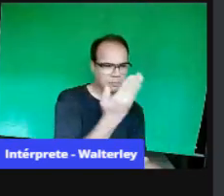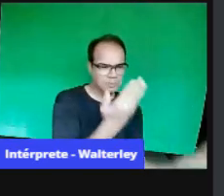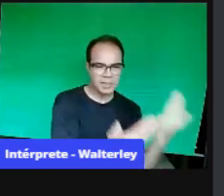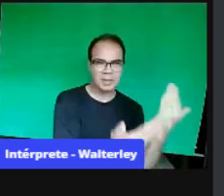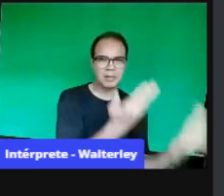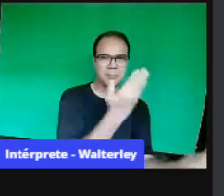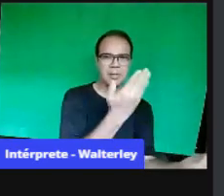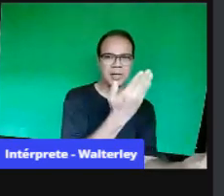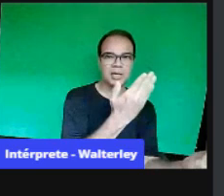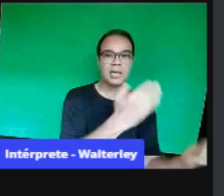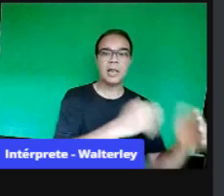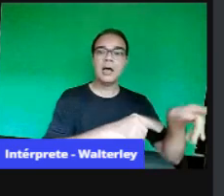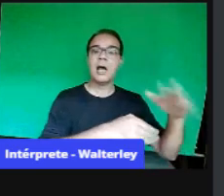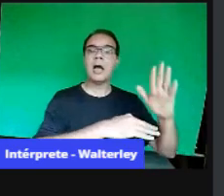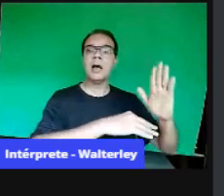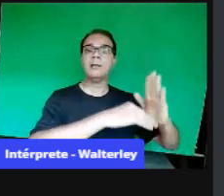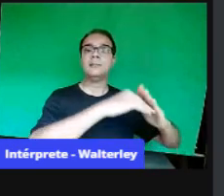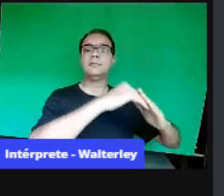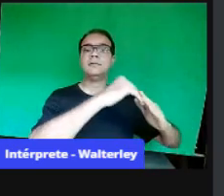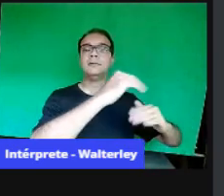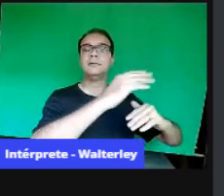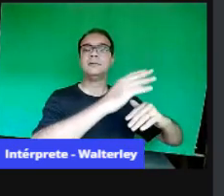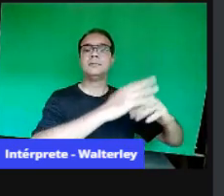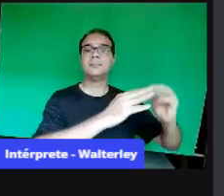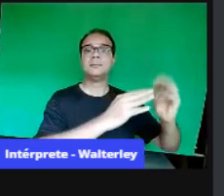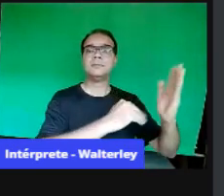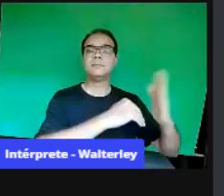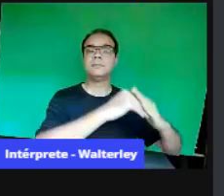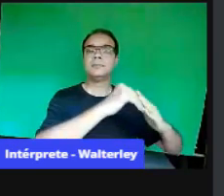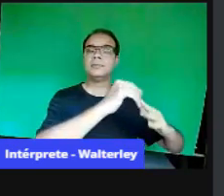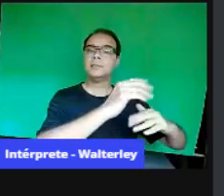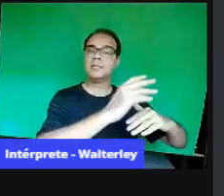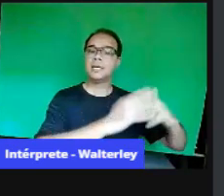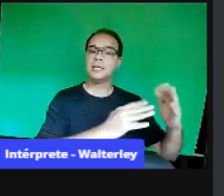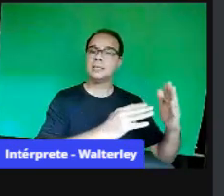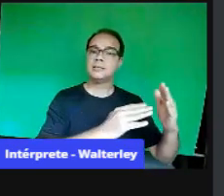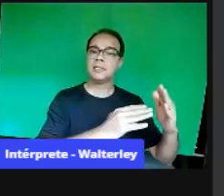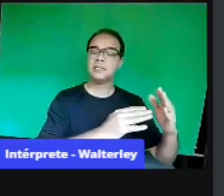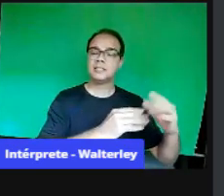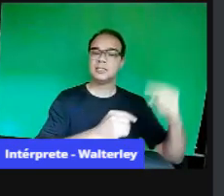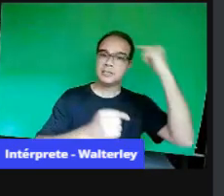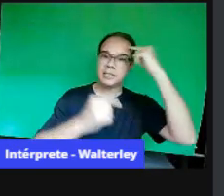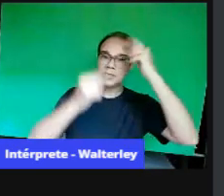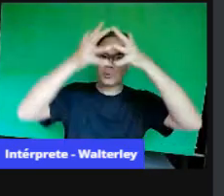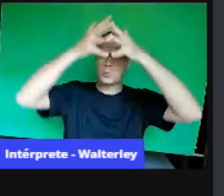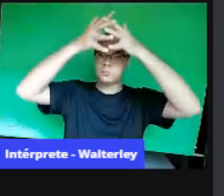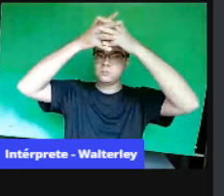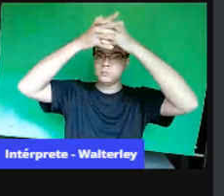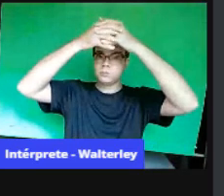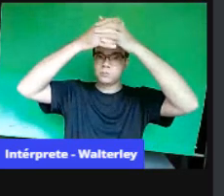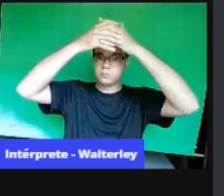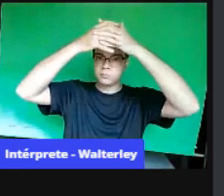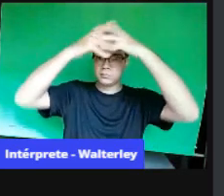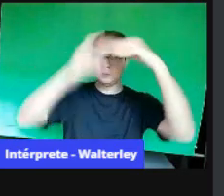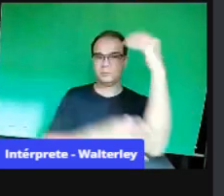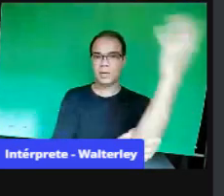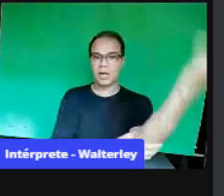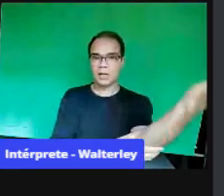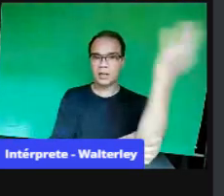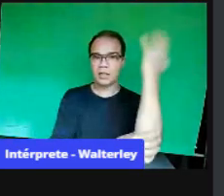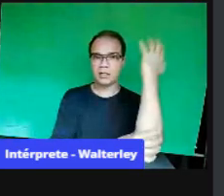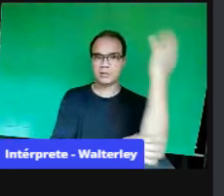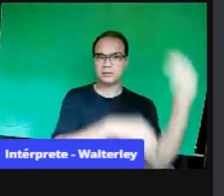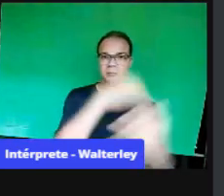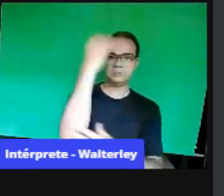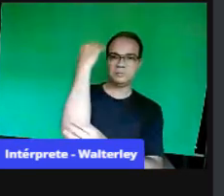de habilidades associadas da questão cerebral e da questão motora. Então,